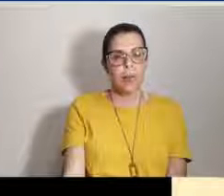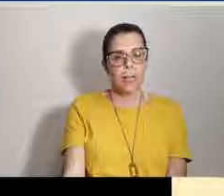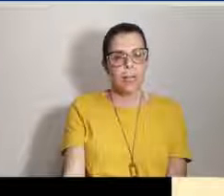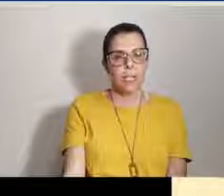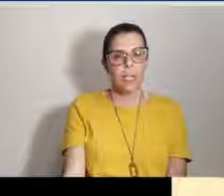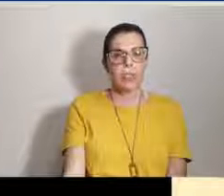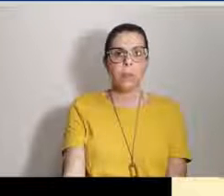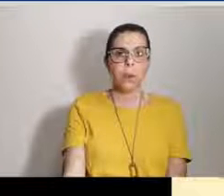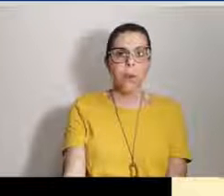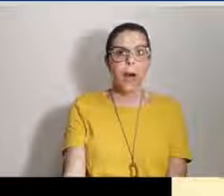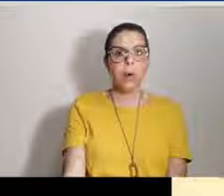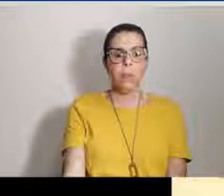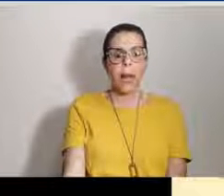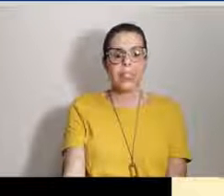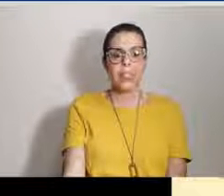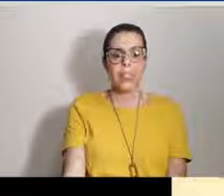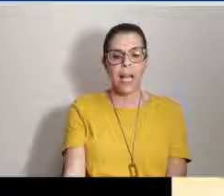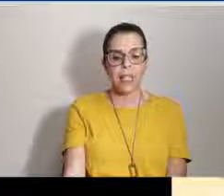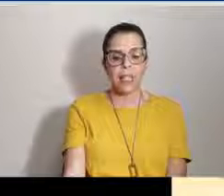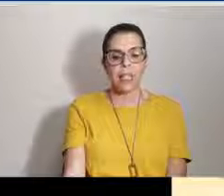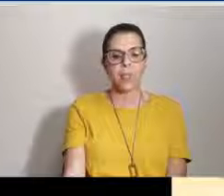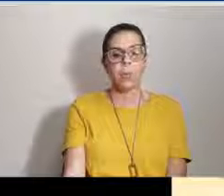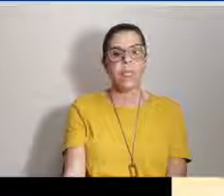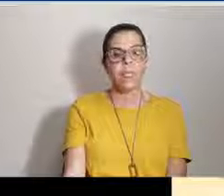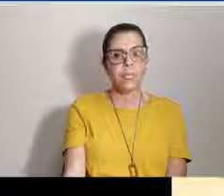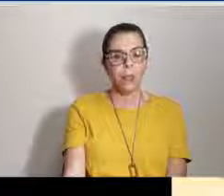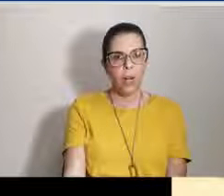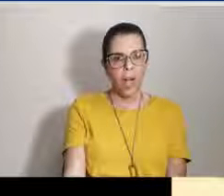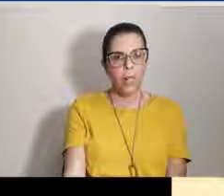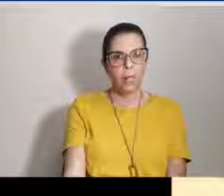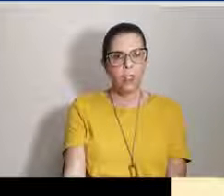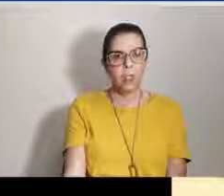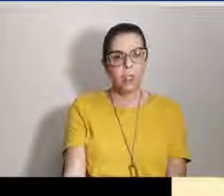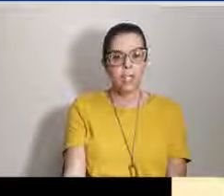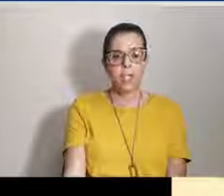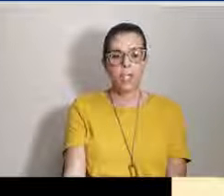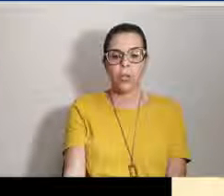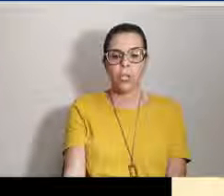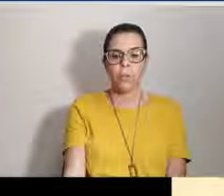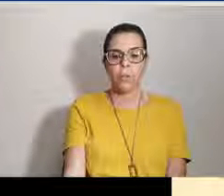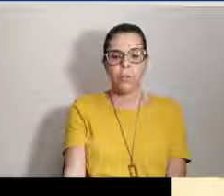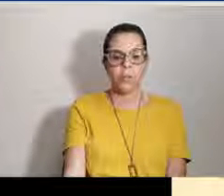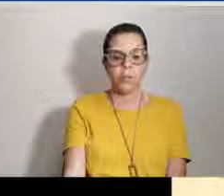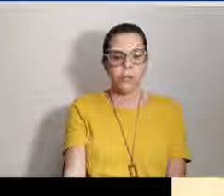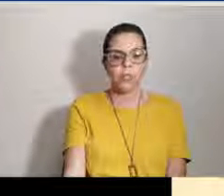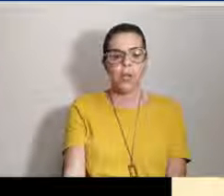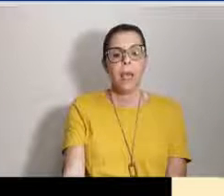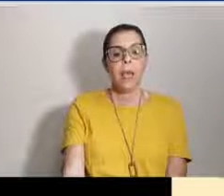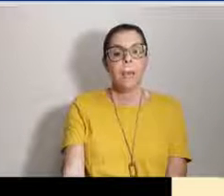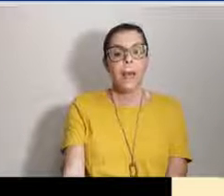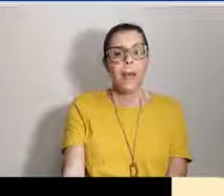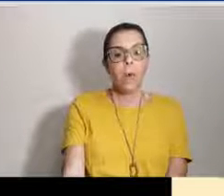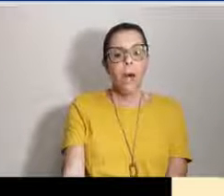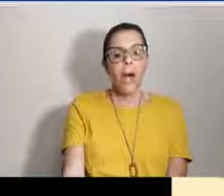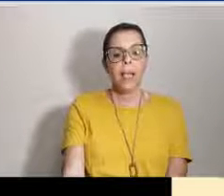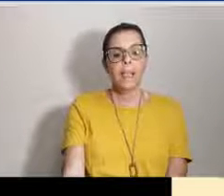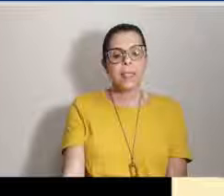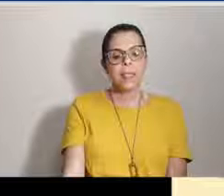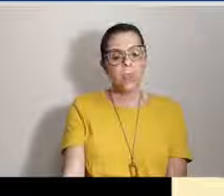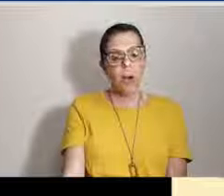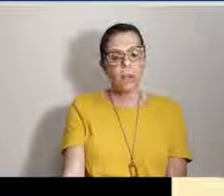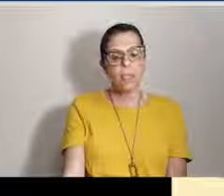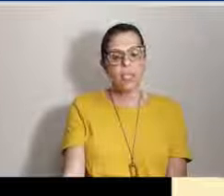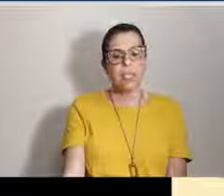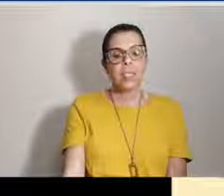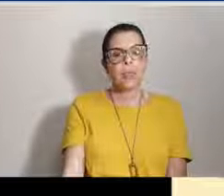reflexionar de forma crítica sobre qual ou quais didáticas o ensino online solicita de nós, professores, para